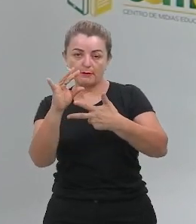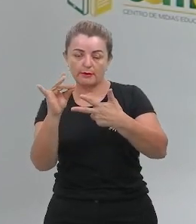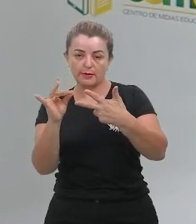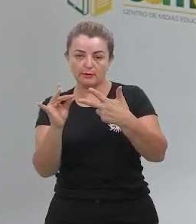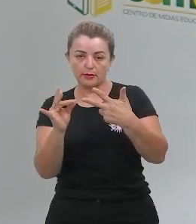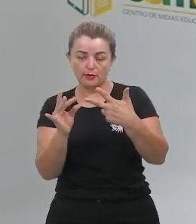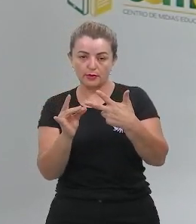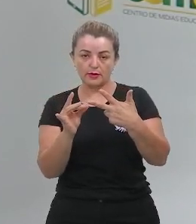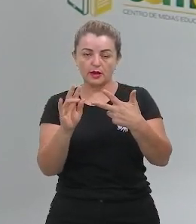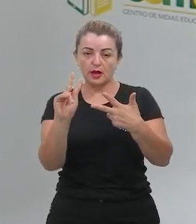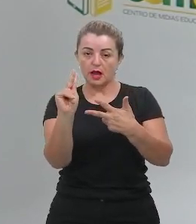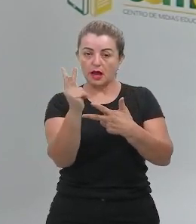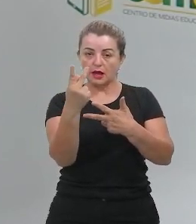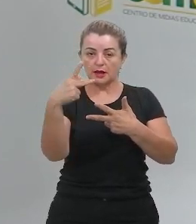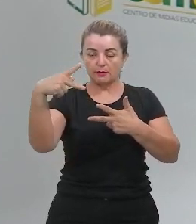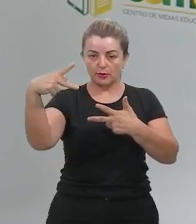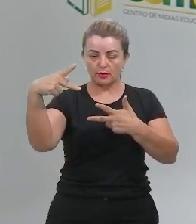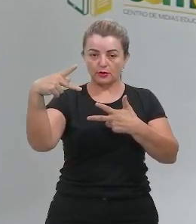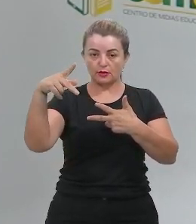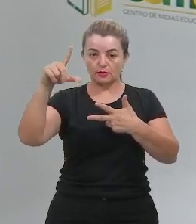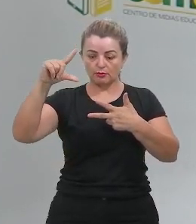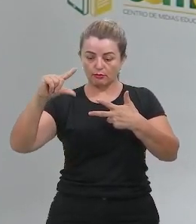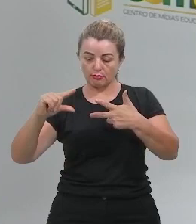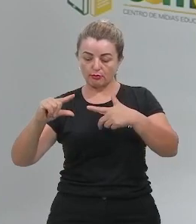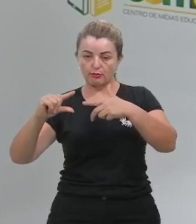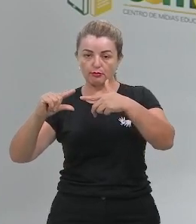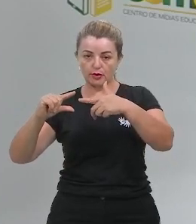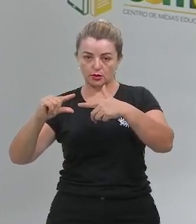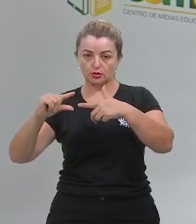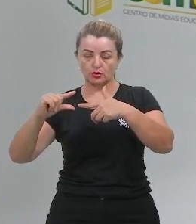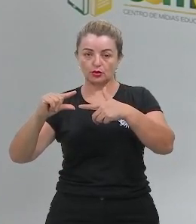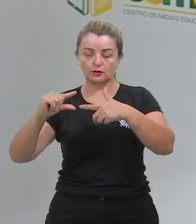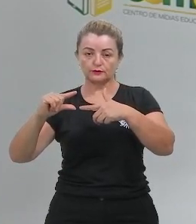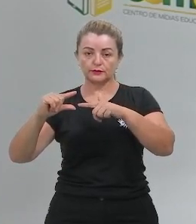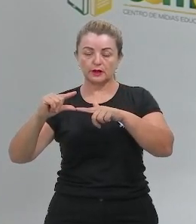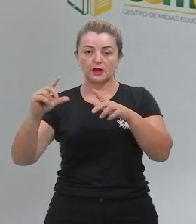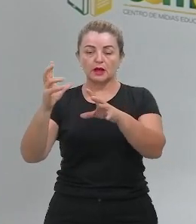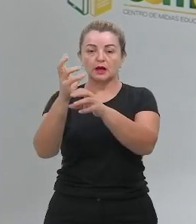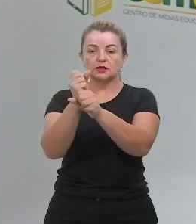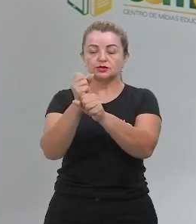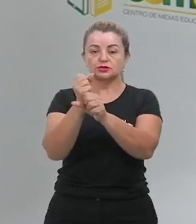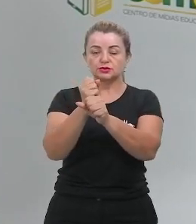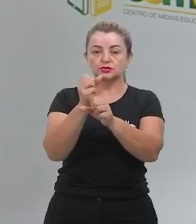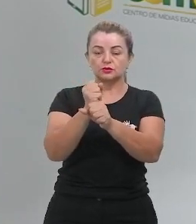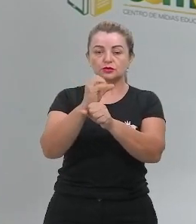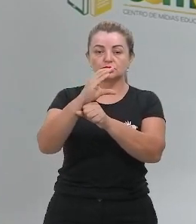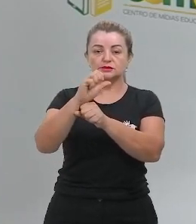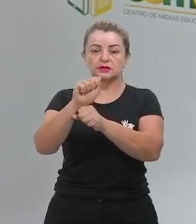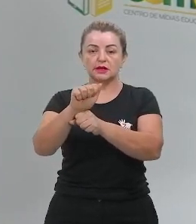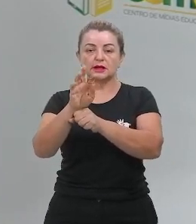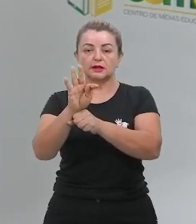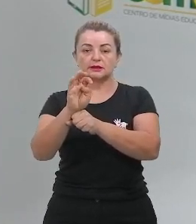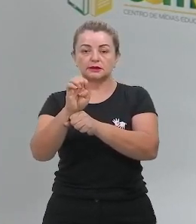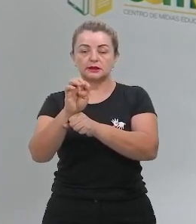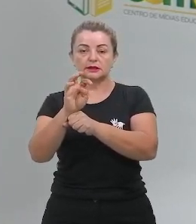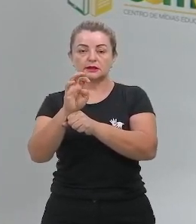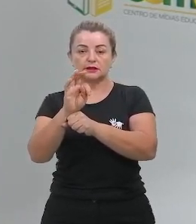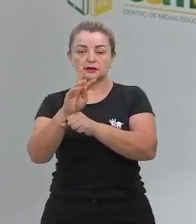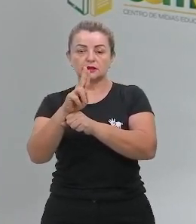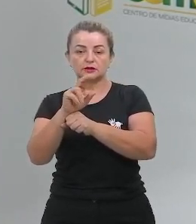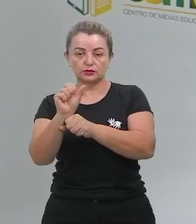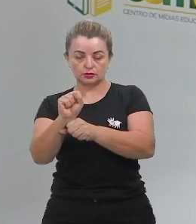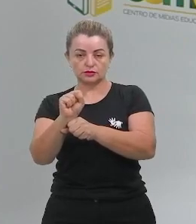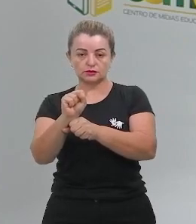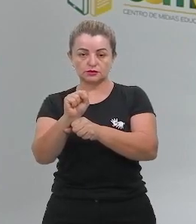a hipotenusa ela é menor que a soma dos catetos, né? E nós temos a outra relação, que é quando